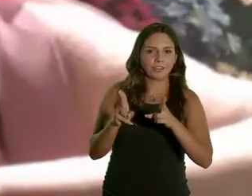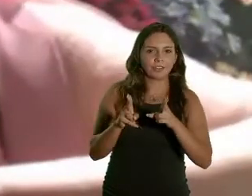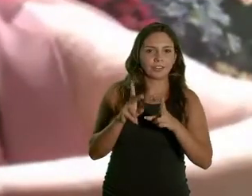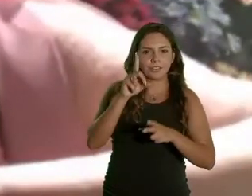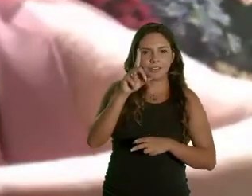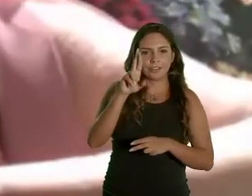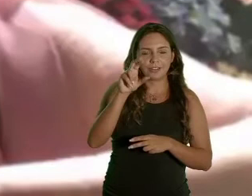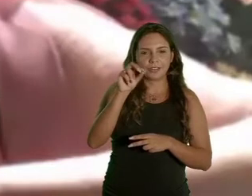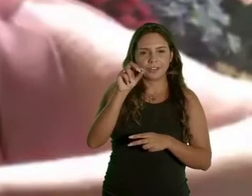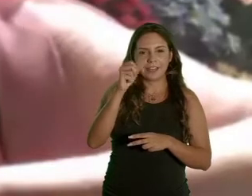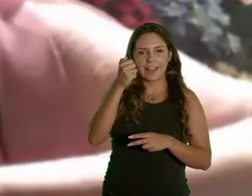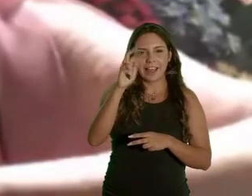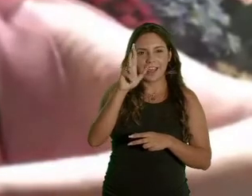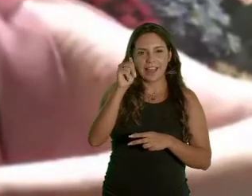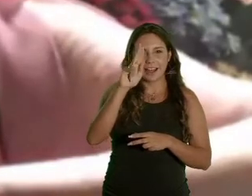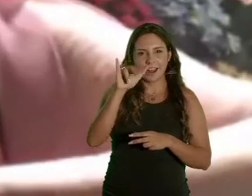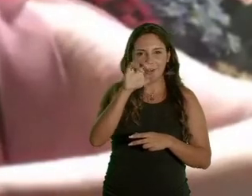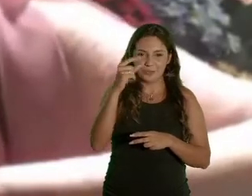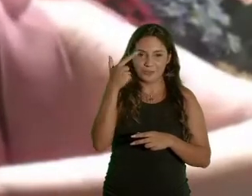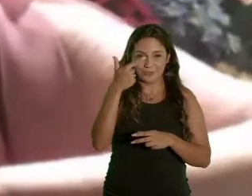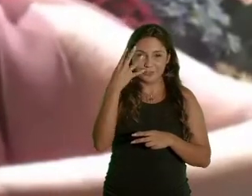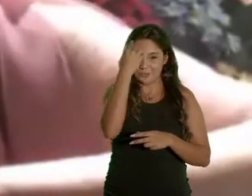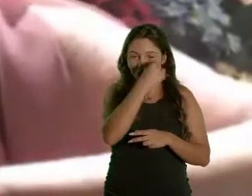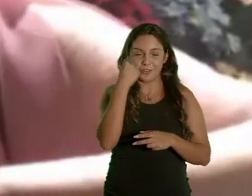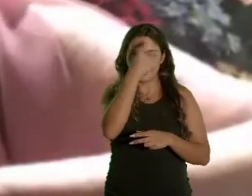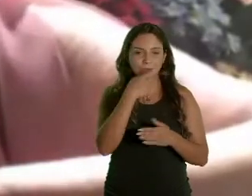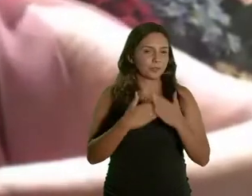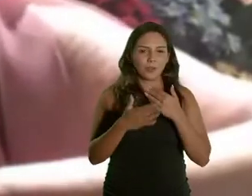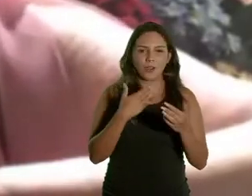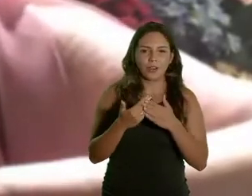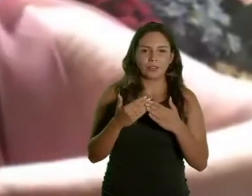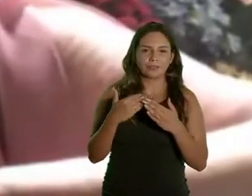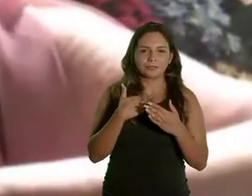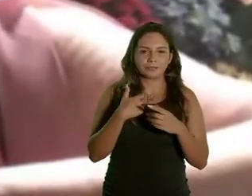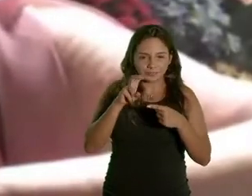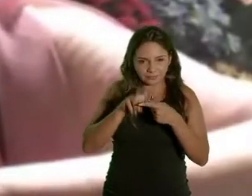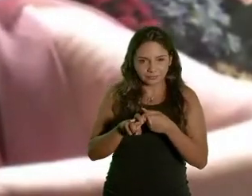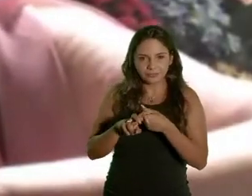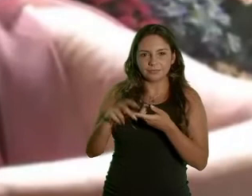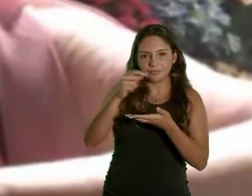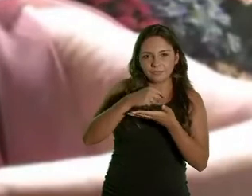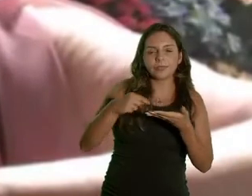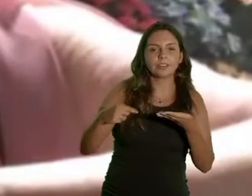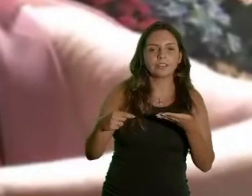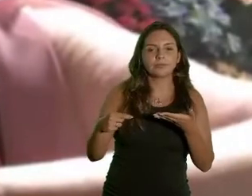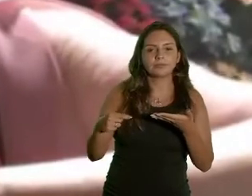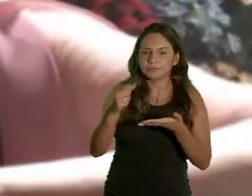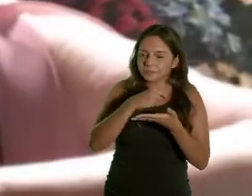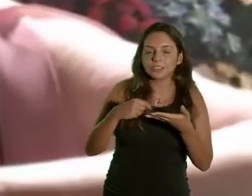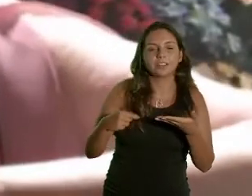Drogatel Araújo, 24 horas por dia. Qualquer hora que eu me assento para escrever, eu